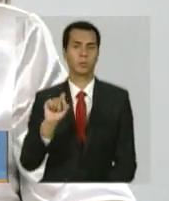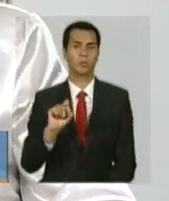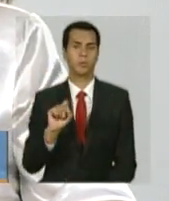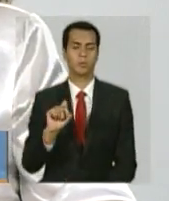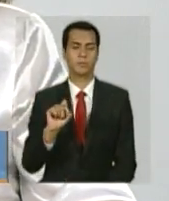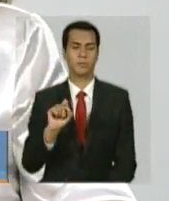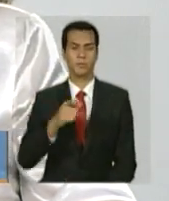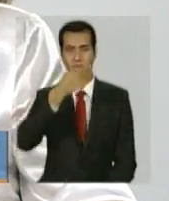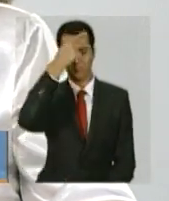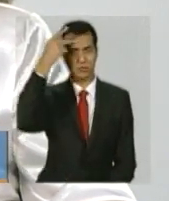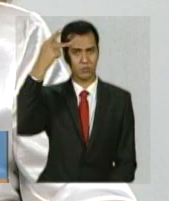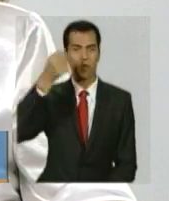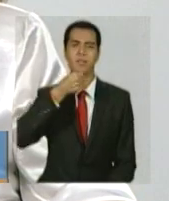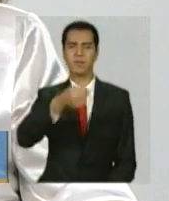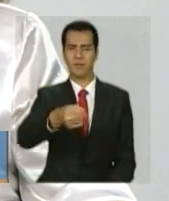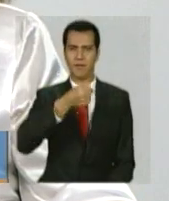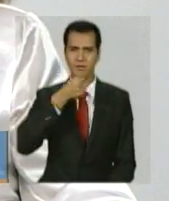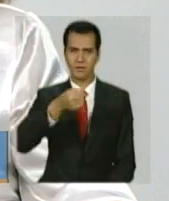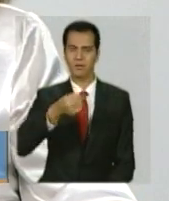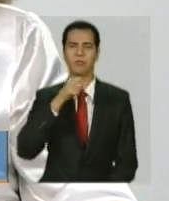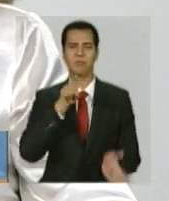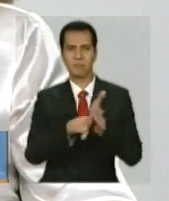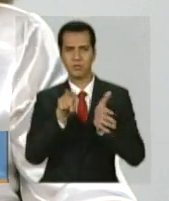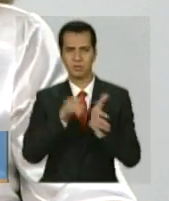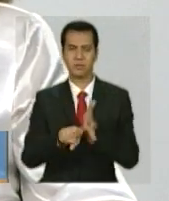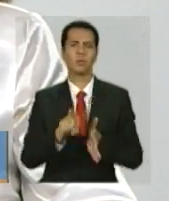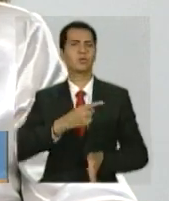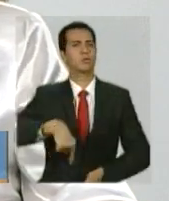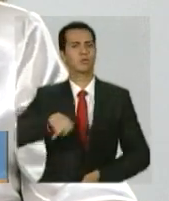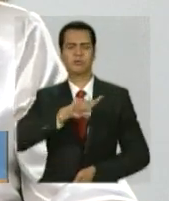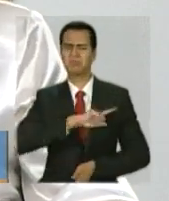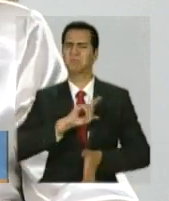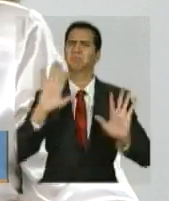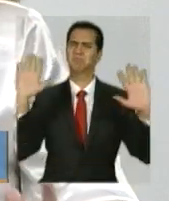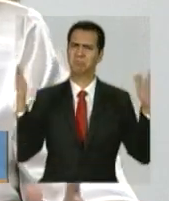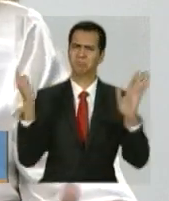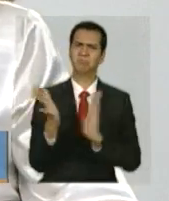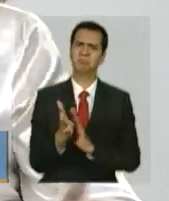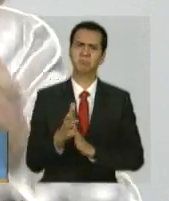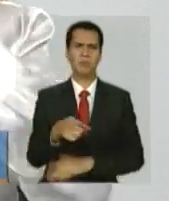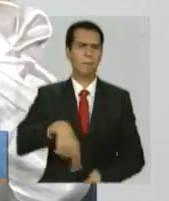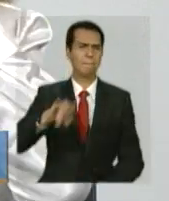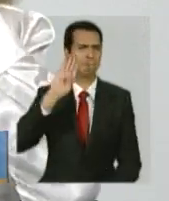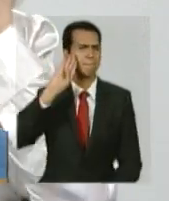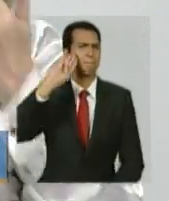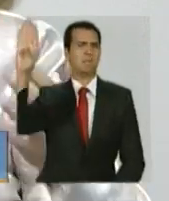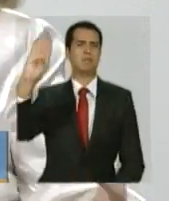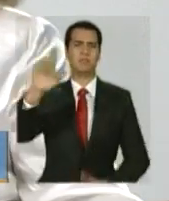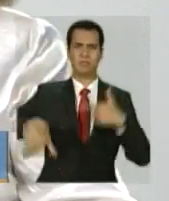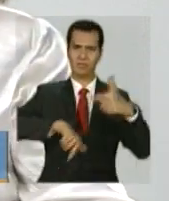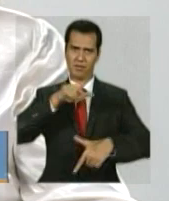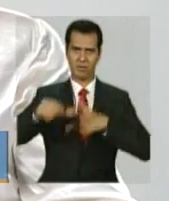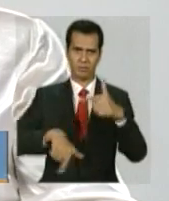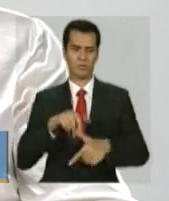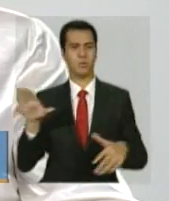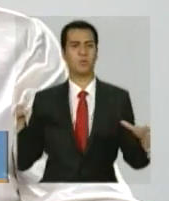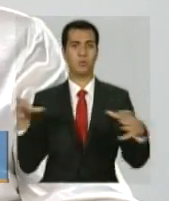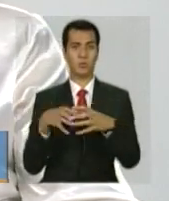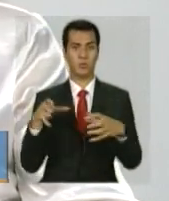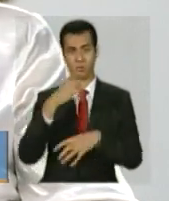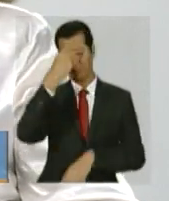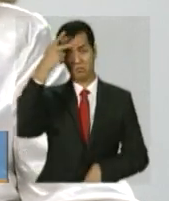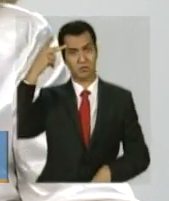nossos entrevistadores, que são nossos grandes agentes, são os protagonistas dessa ação. Sem o nosso